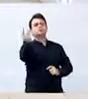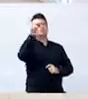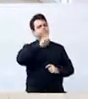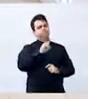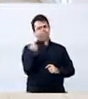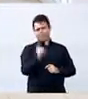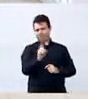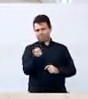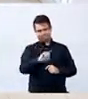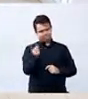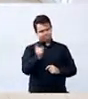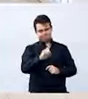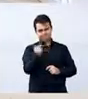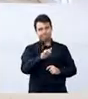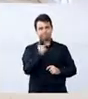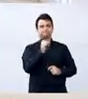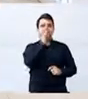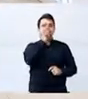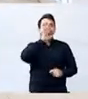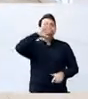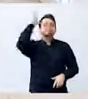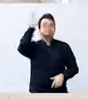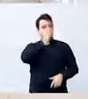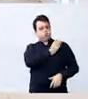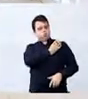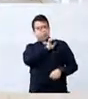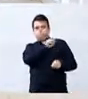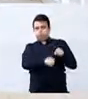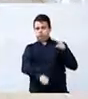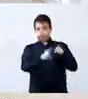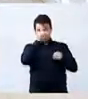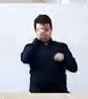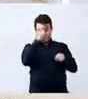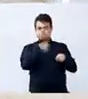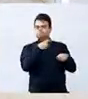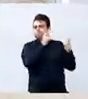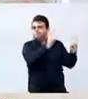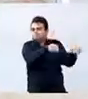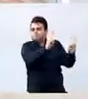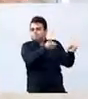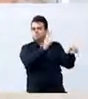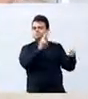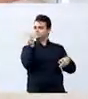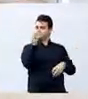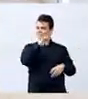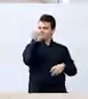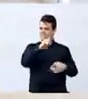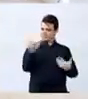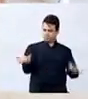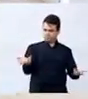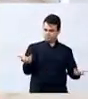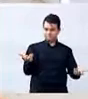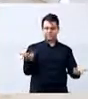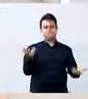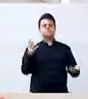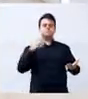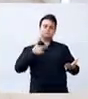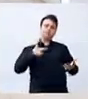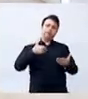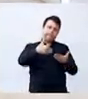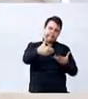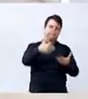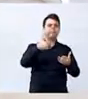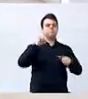reabilitação. Você tem um infarto, você não mora para sempre dentro do setor de cardiologia. Você tem que mudar seus